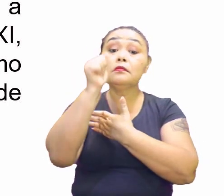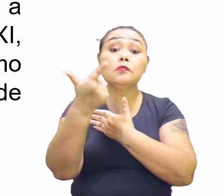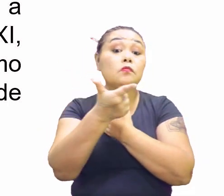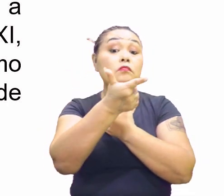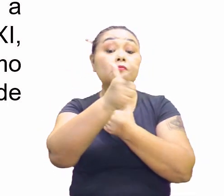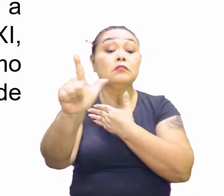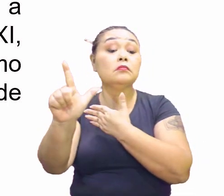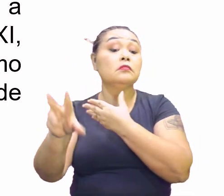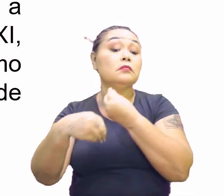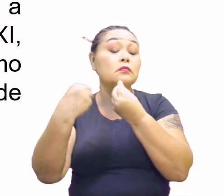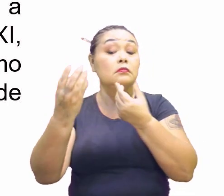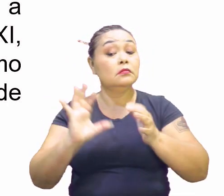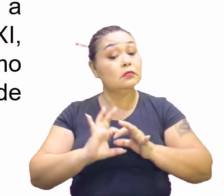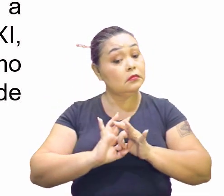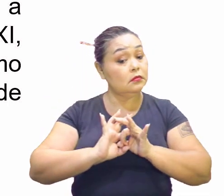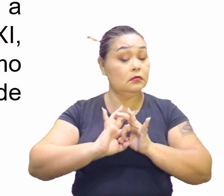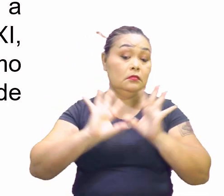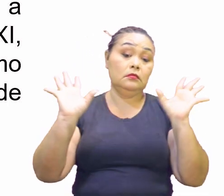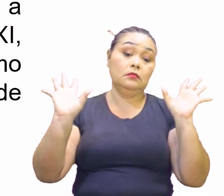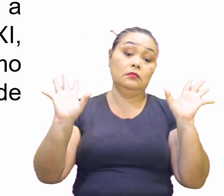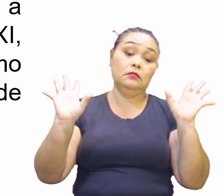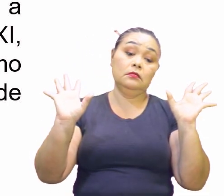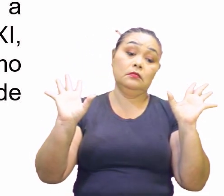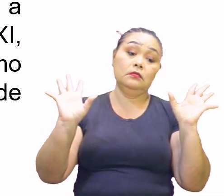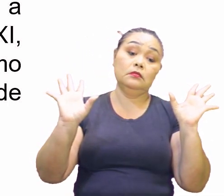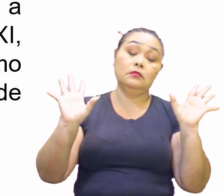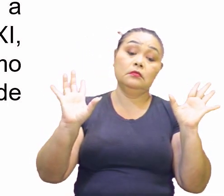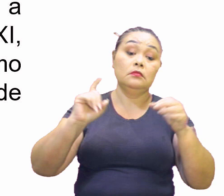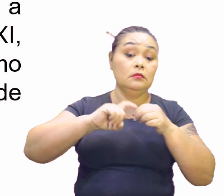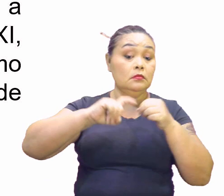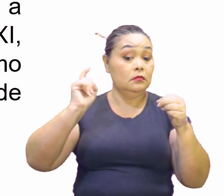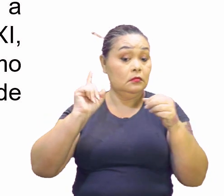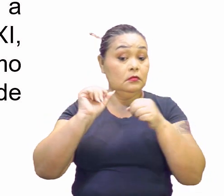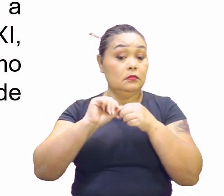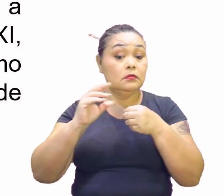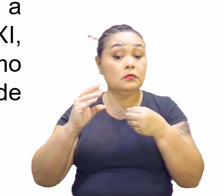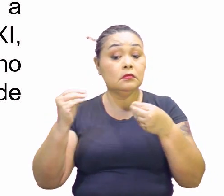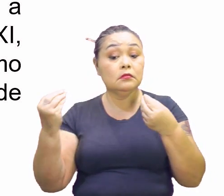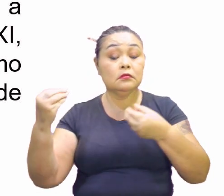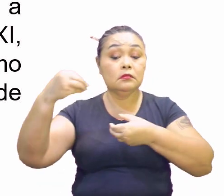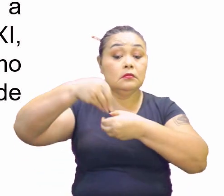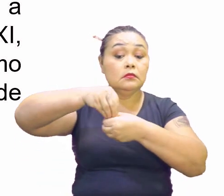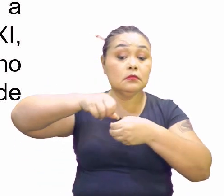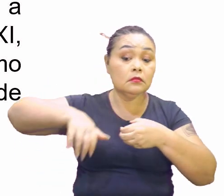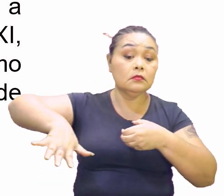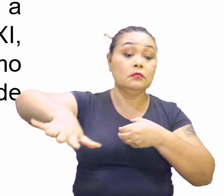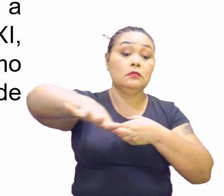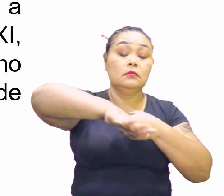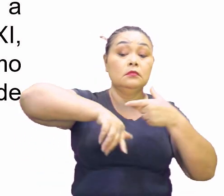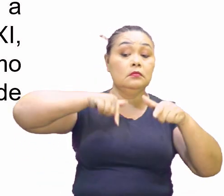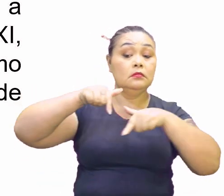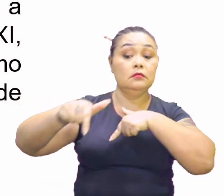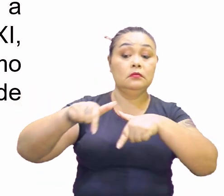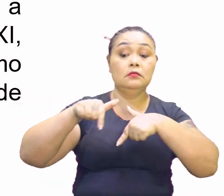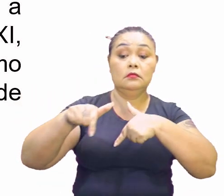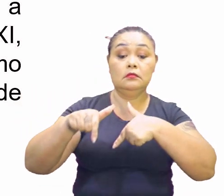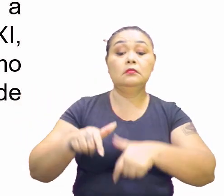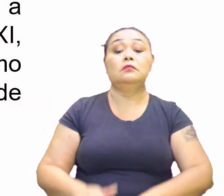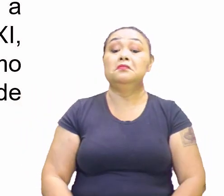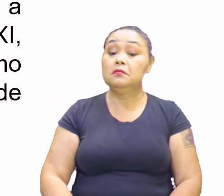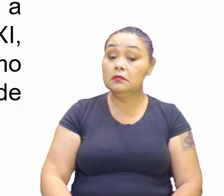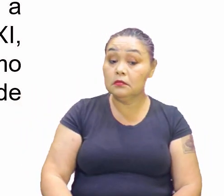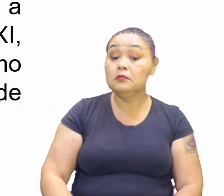são outros, tais como independentes, livres e integradas ao mercado de